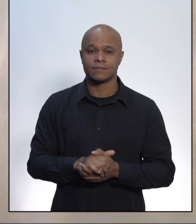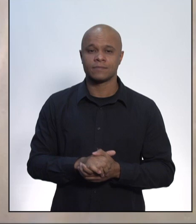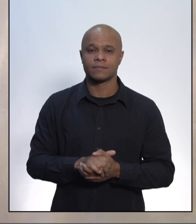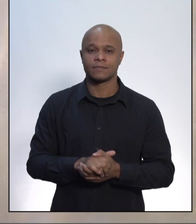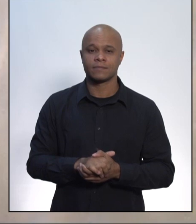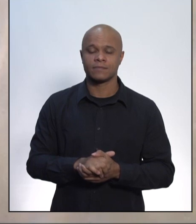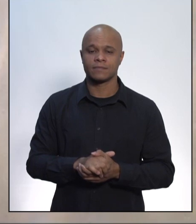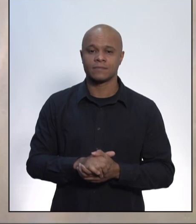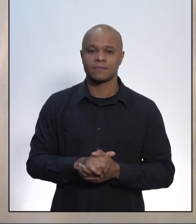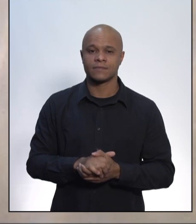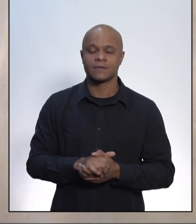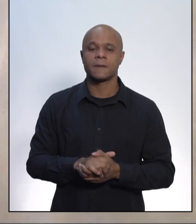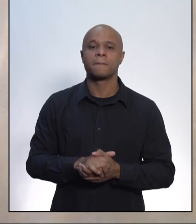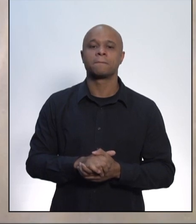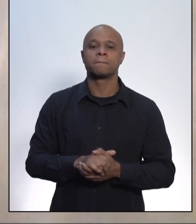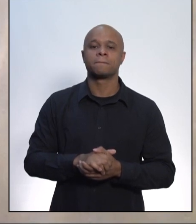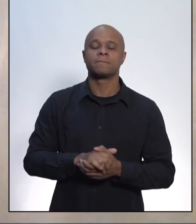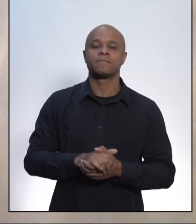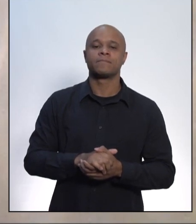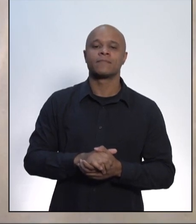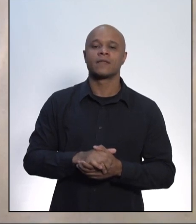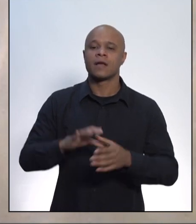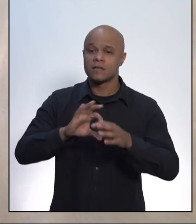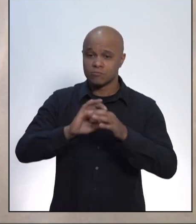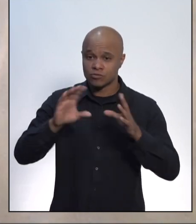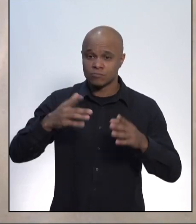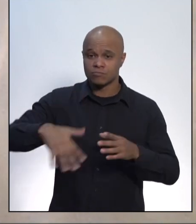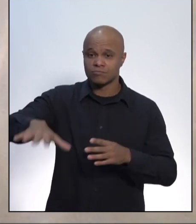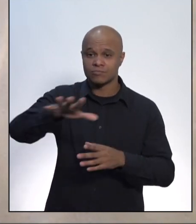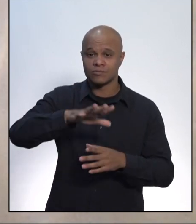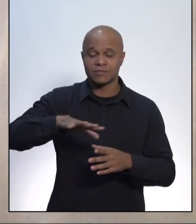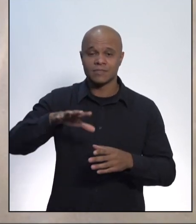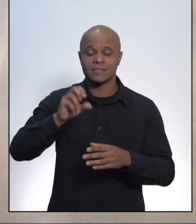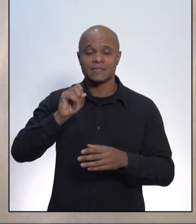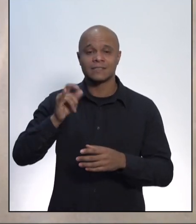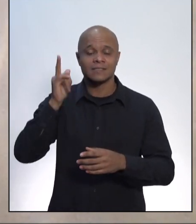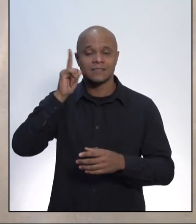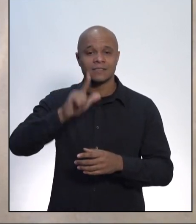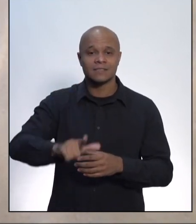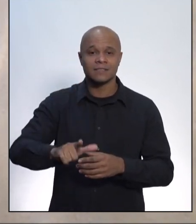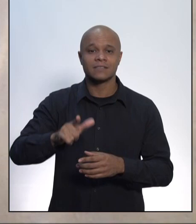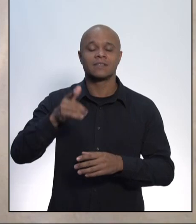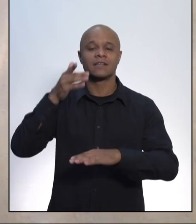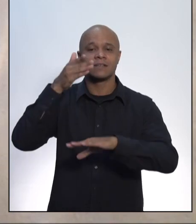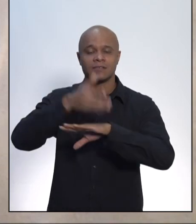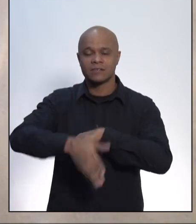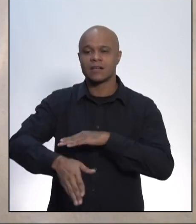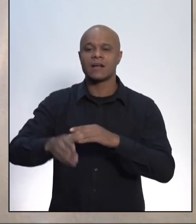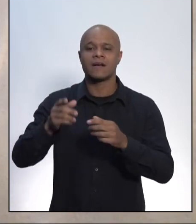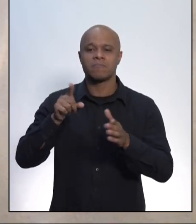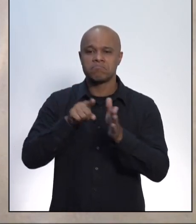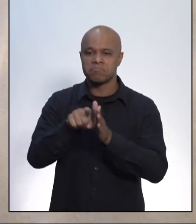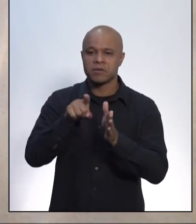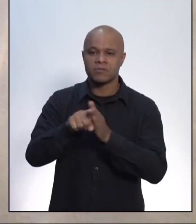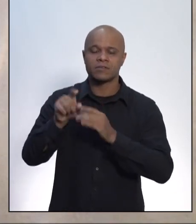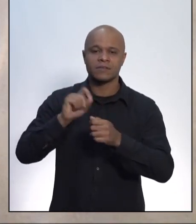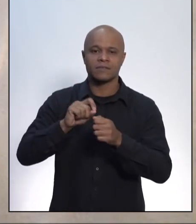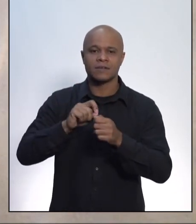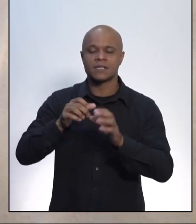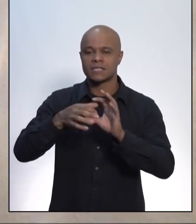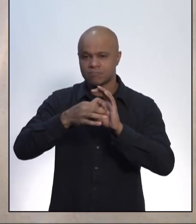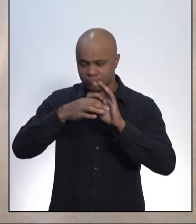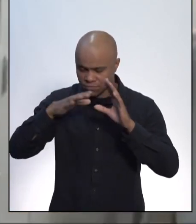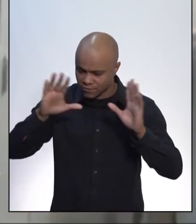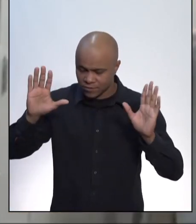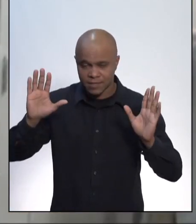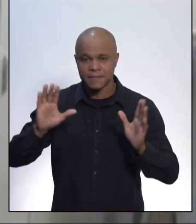@adleismerim e @eubrunooliveira. A gente está à disposição de vocês, pessoal. Se vocês quiserem entrar lá, fazer perguntas, podem chamar a gente no